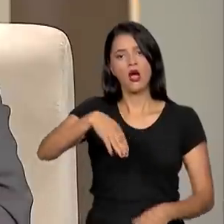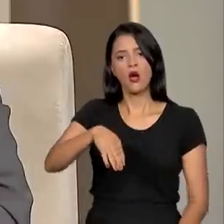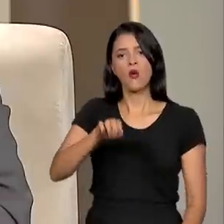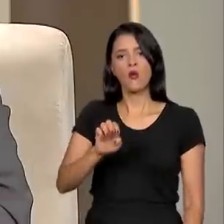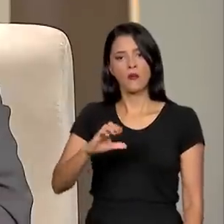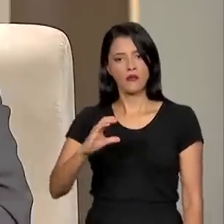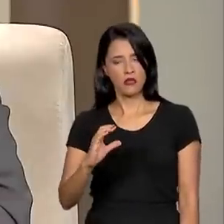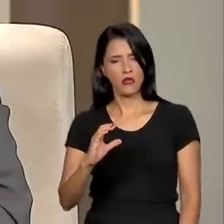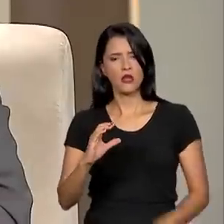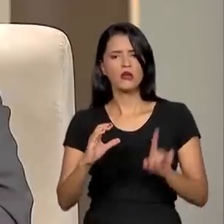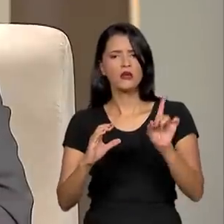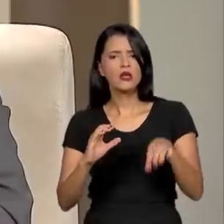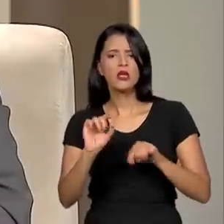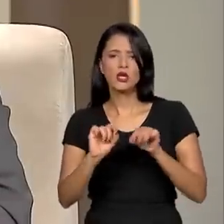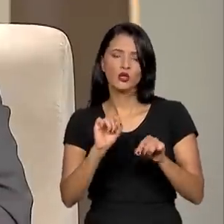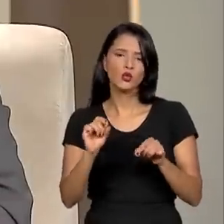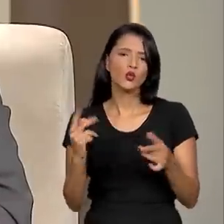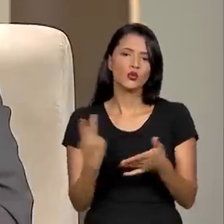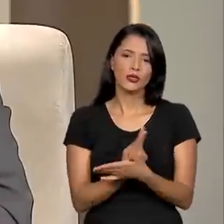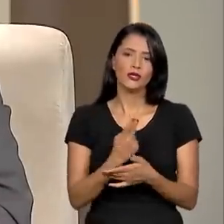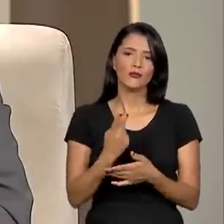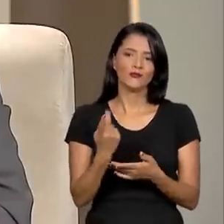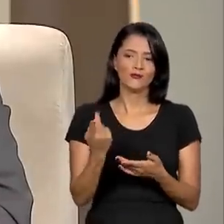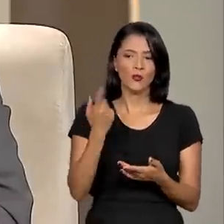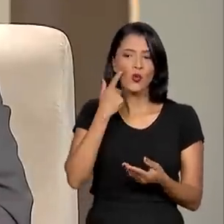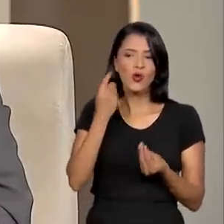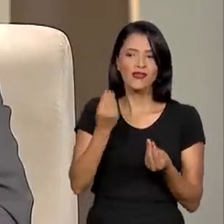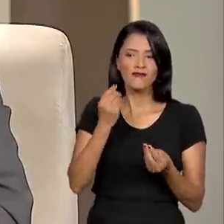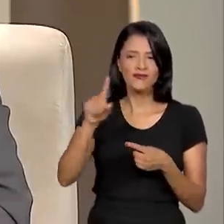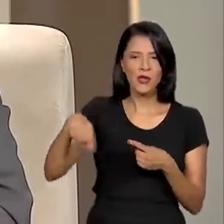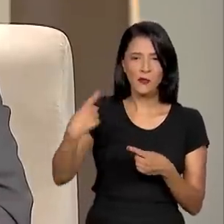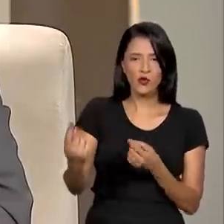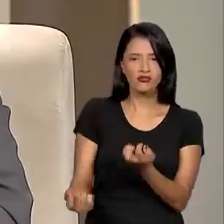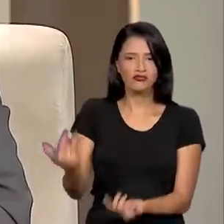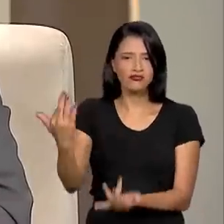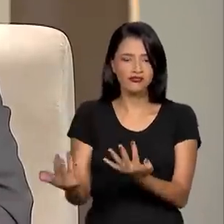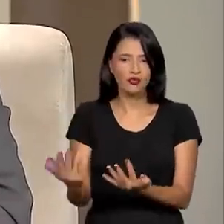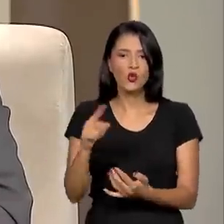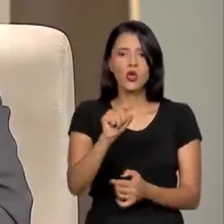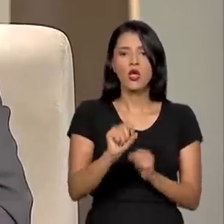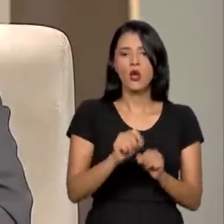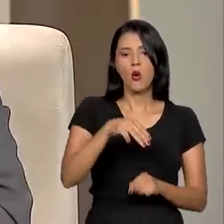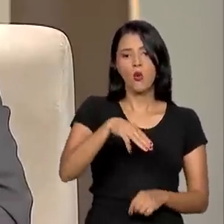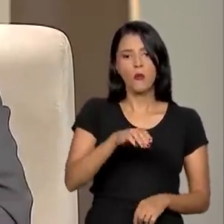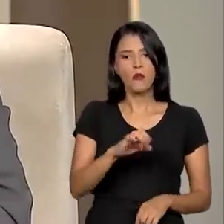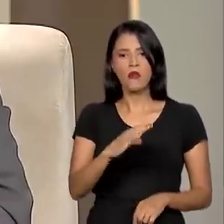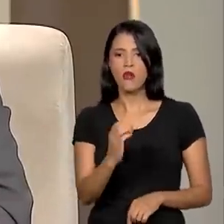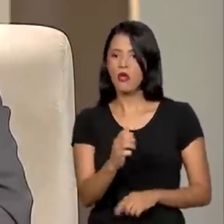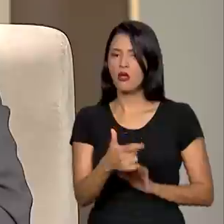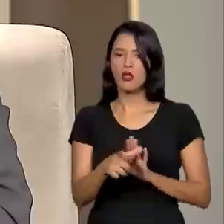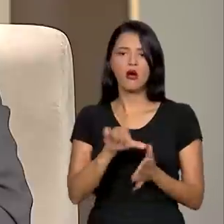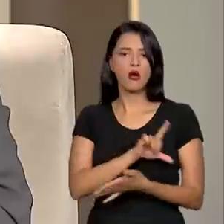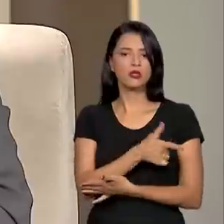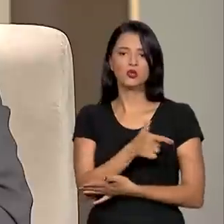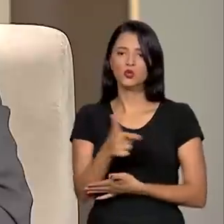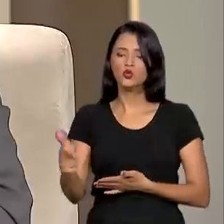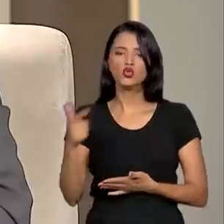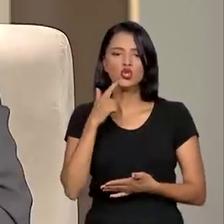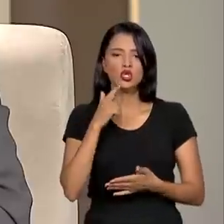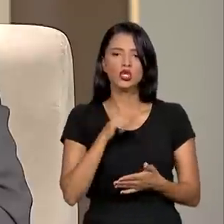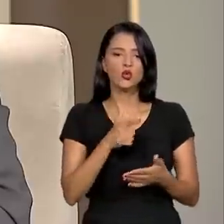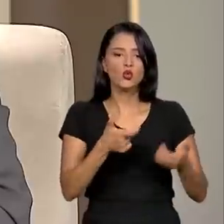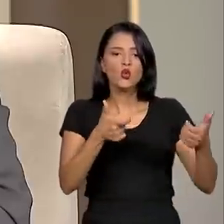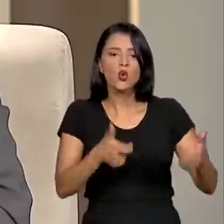E essa realidade emergiu depois desse incêndio porque o MEC sequer dispunha de um departamento direto